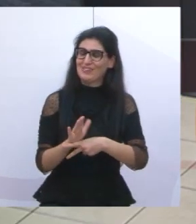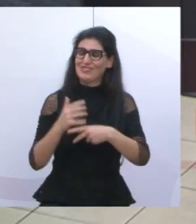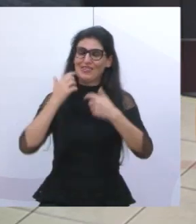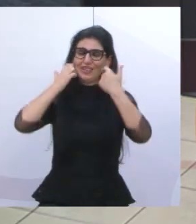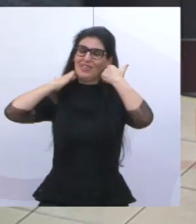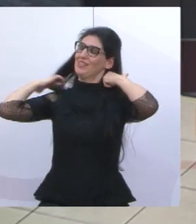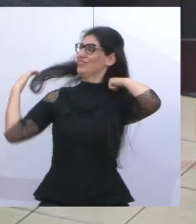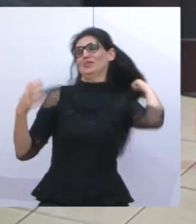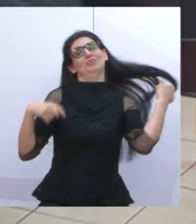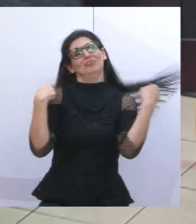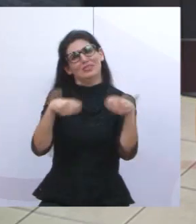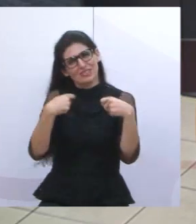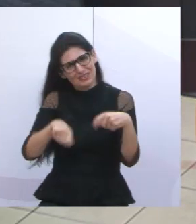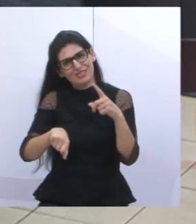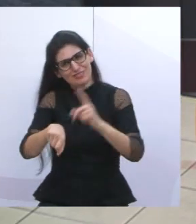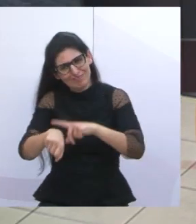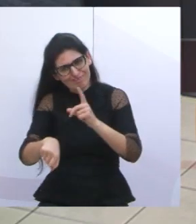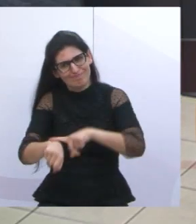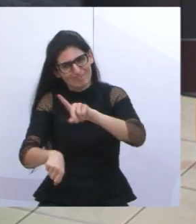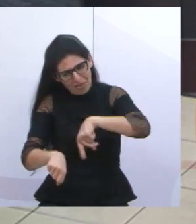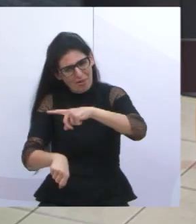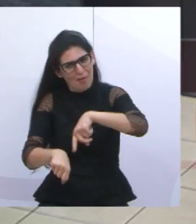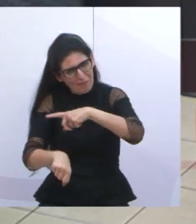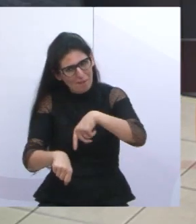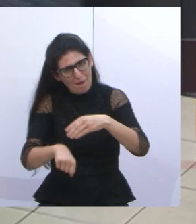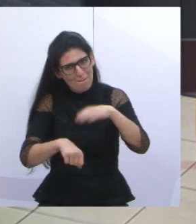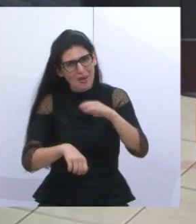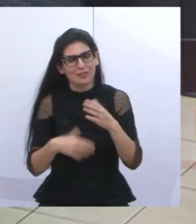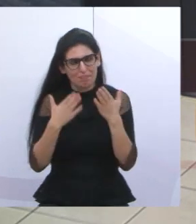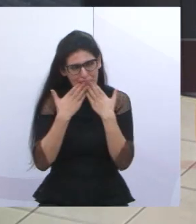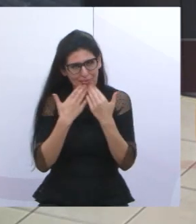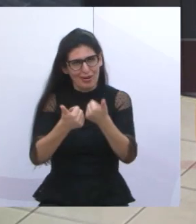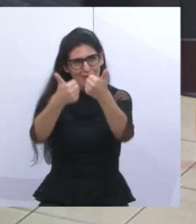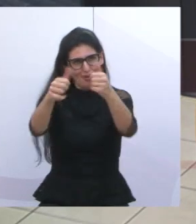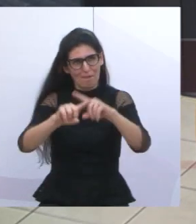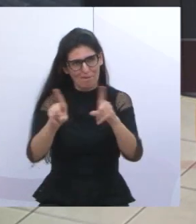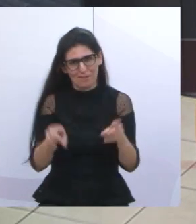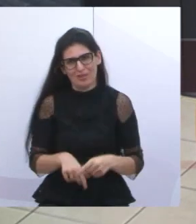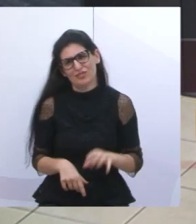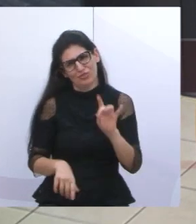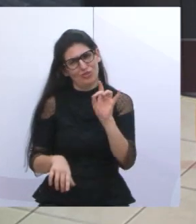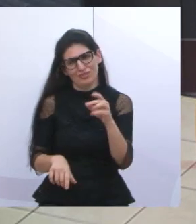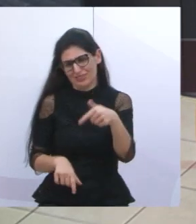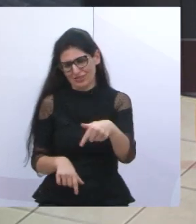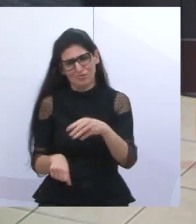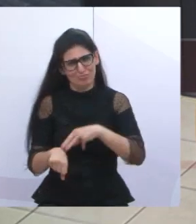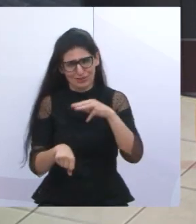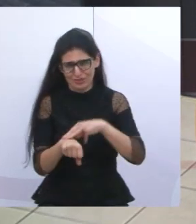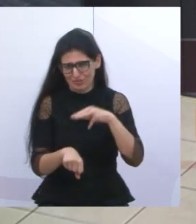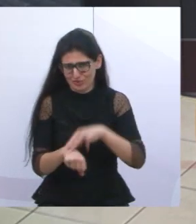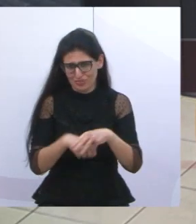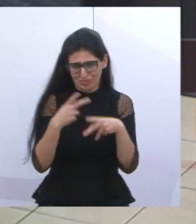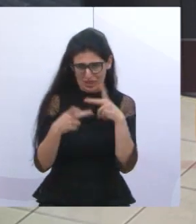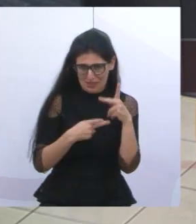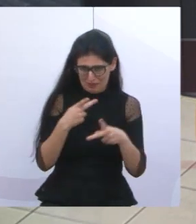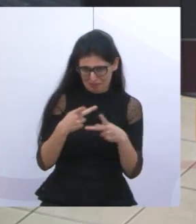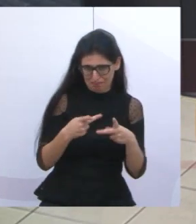tempo suficiente para discorrer sobre o assunto, era muito interessante. Então, são 7 minutos, né?